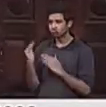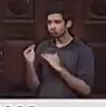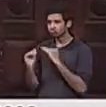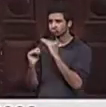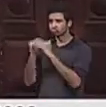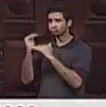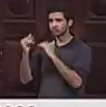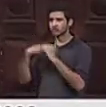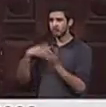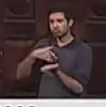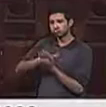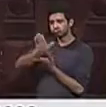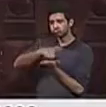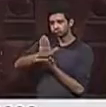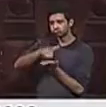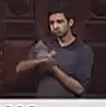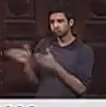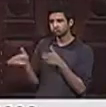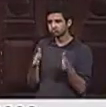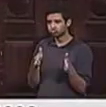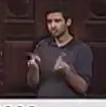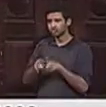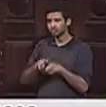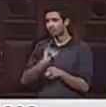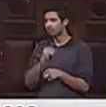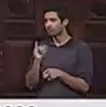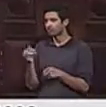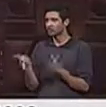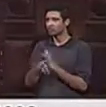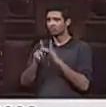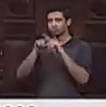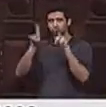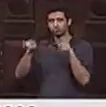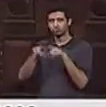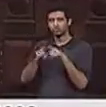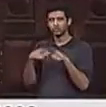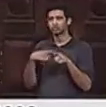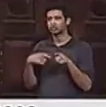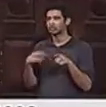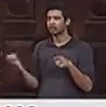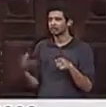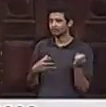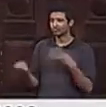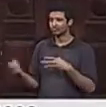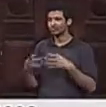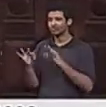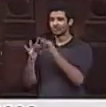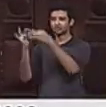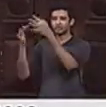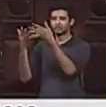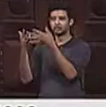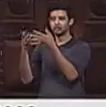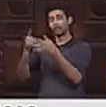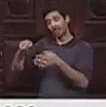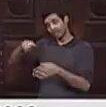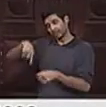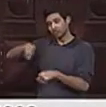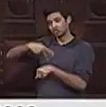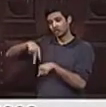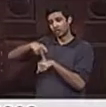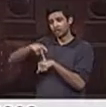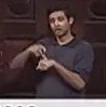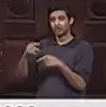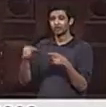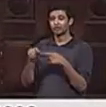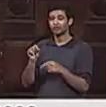produção e socialização do conhecimento, de formação de quadros em alto nível, de inovação tecnológica, vão se inserir na